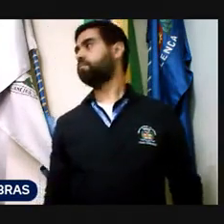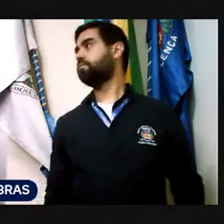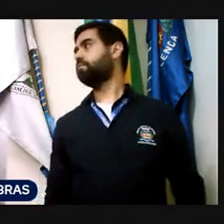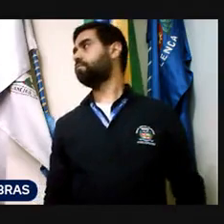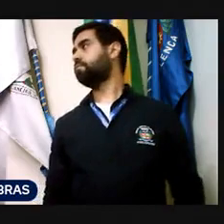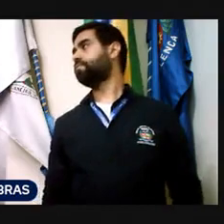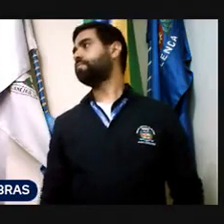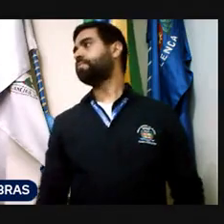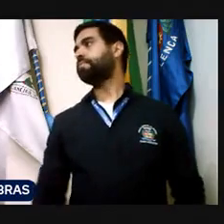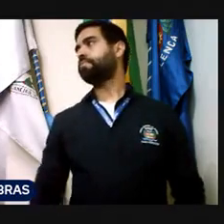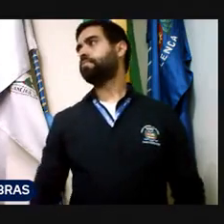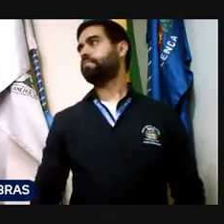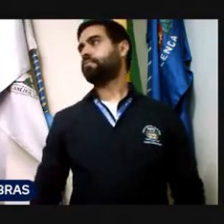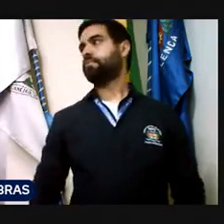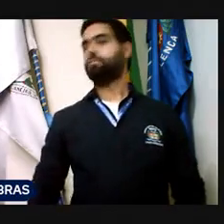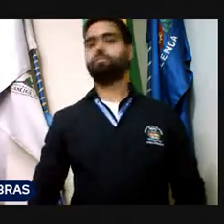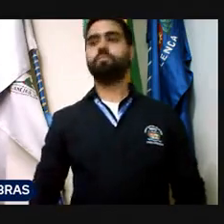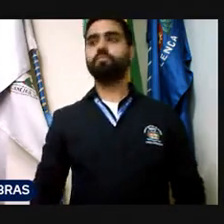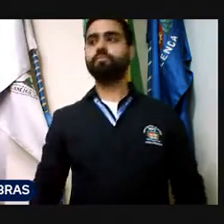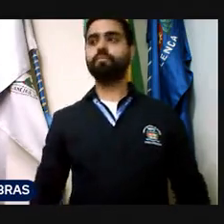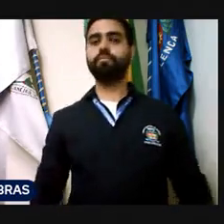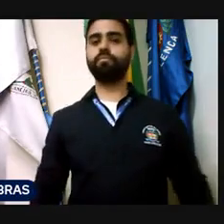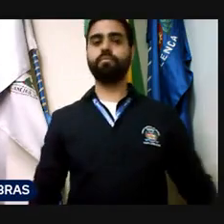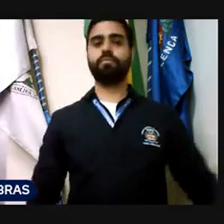Vereador Eduardo Hank.